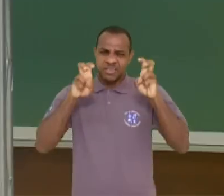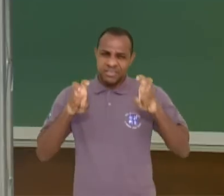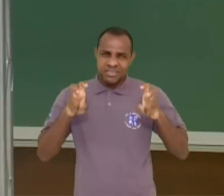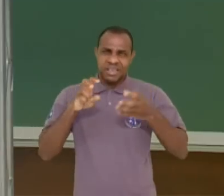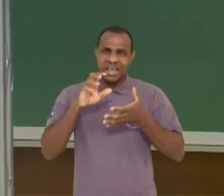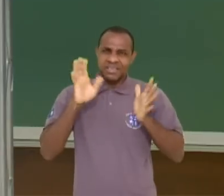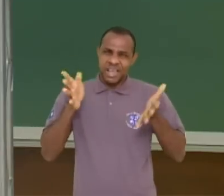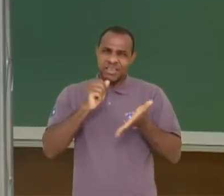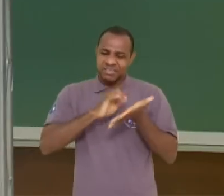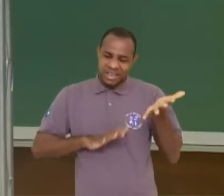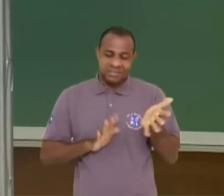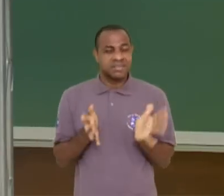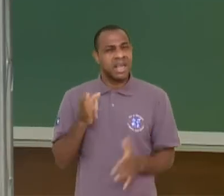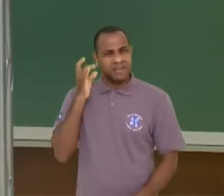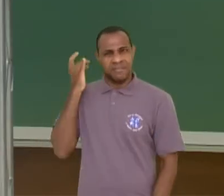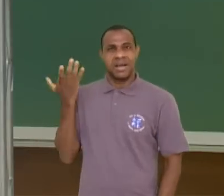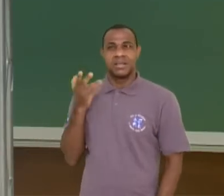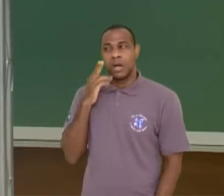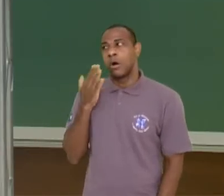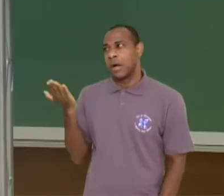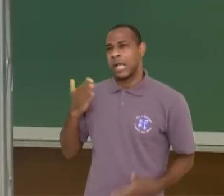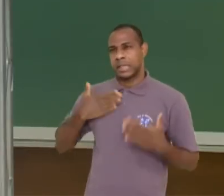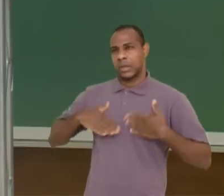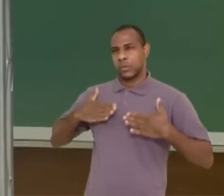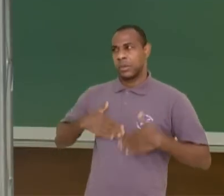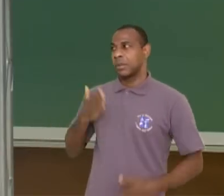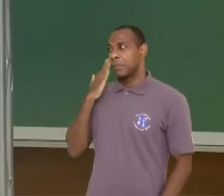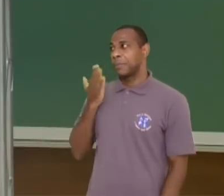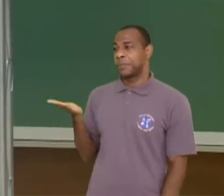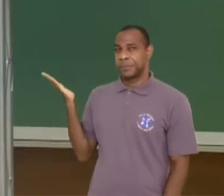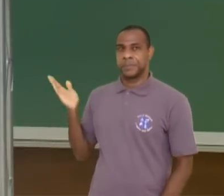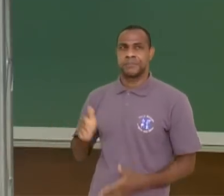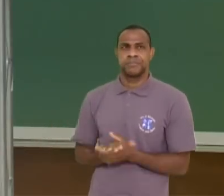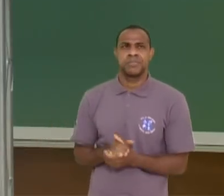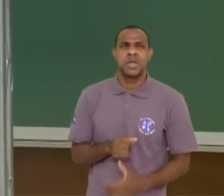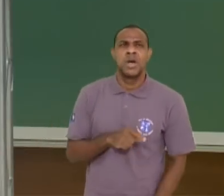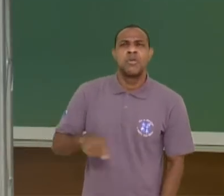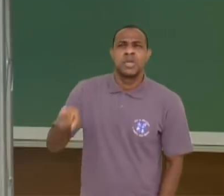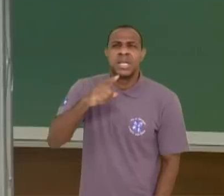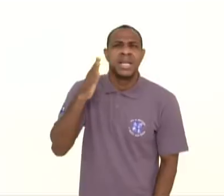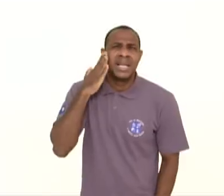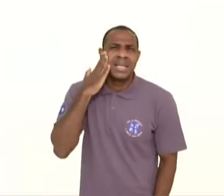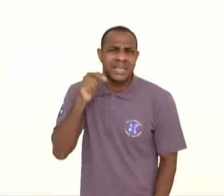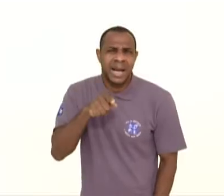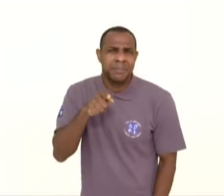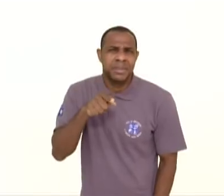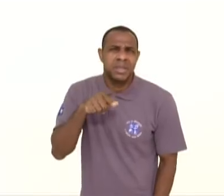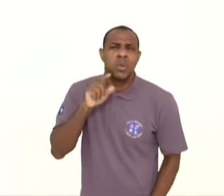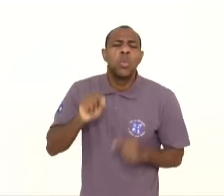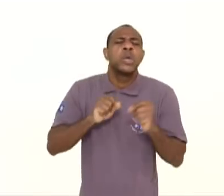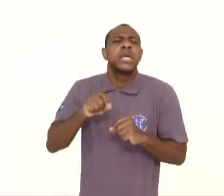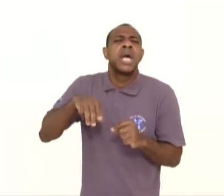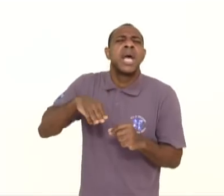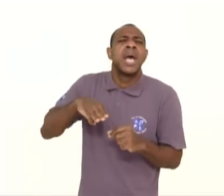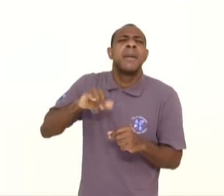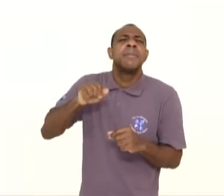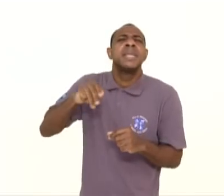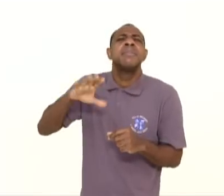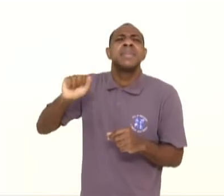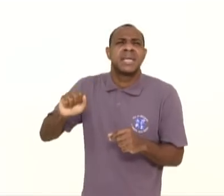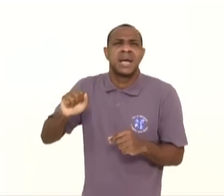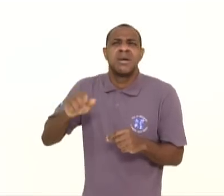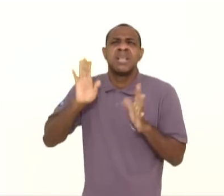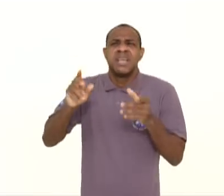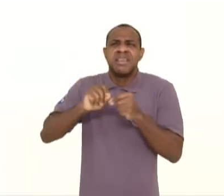que é uma atividade bem tranquila, bem fácil de vocês fazerem. Então temos o que aqui? Você sabe o que é mímica? Já realizou alguma atividade envolvendo